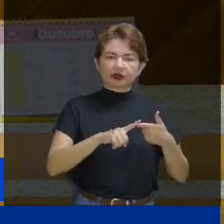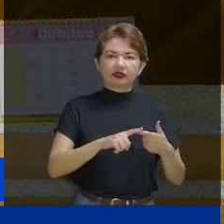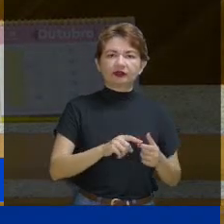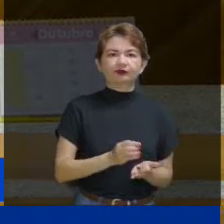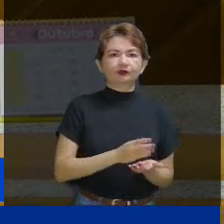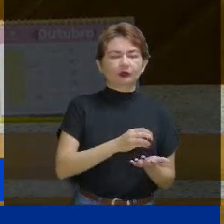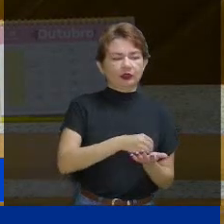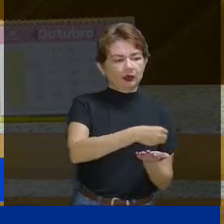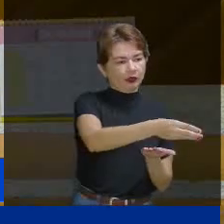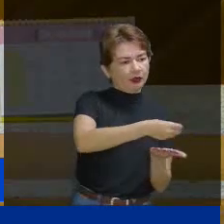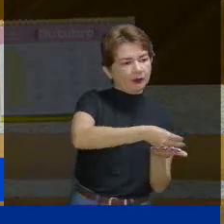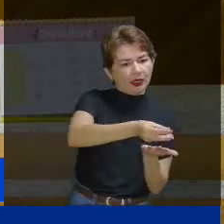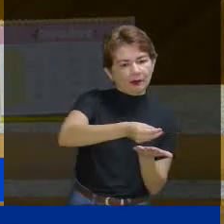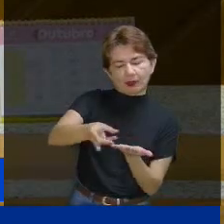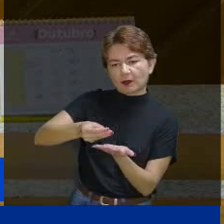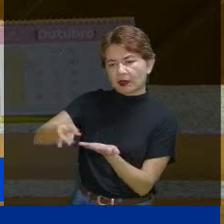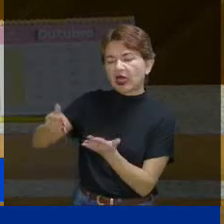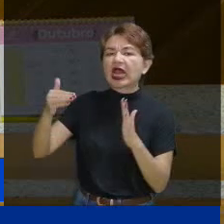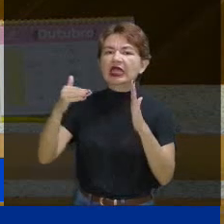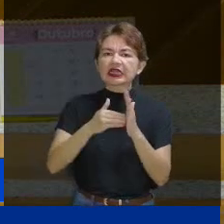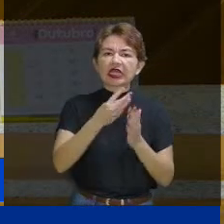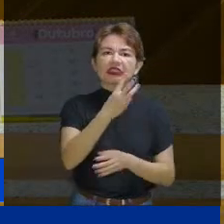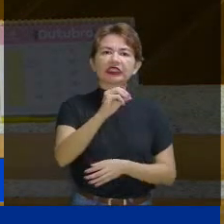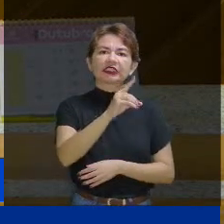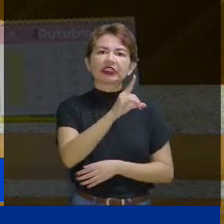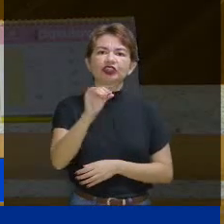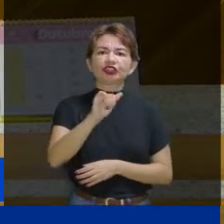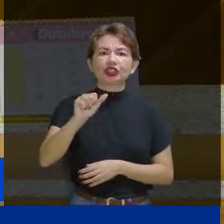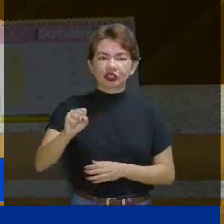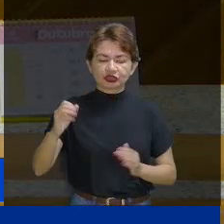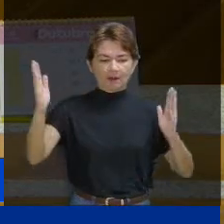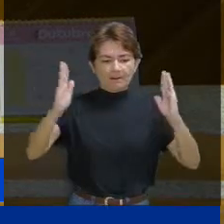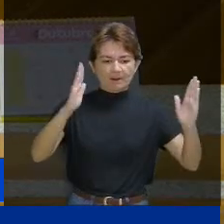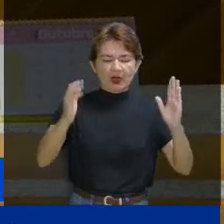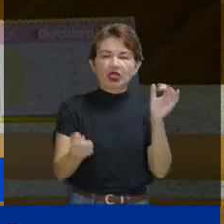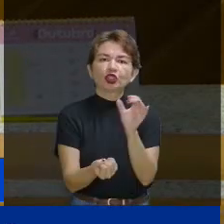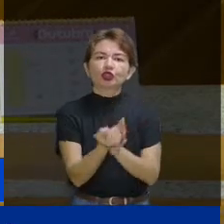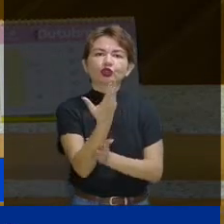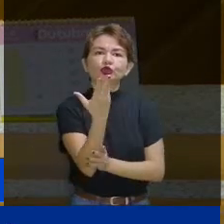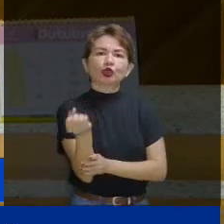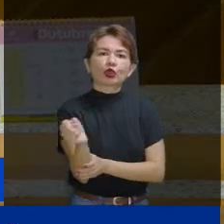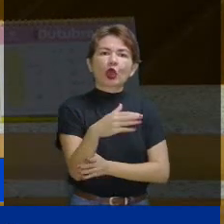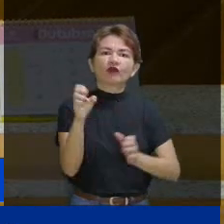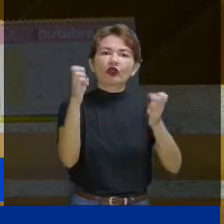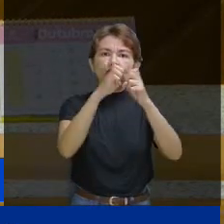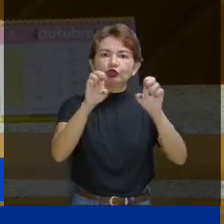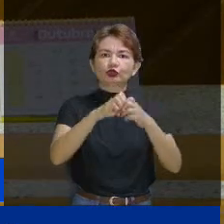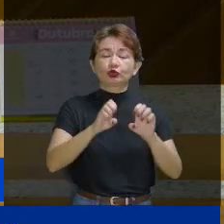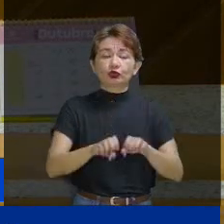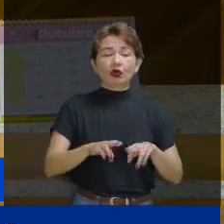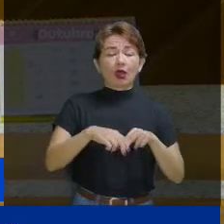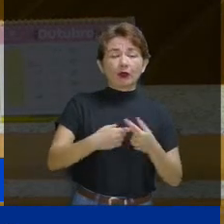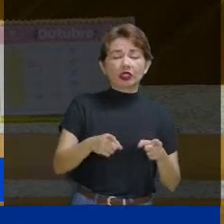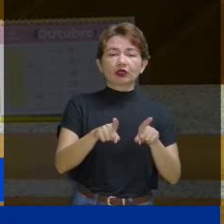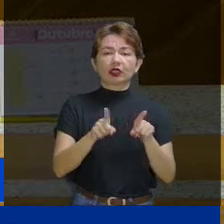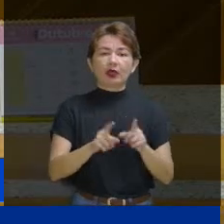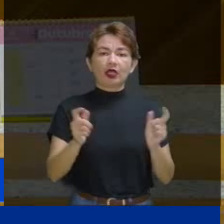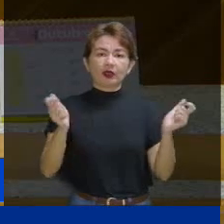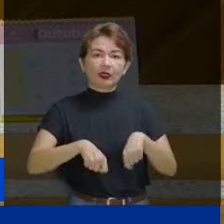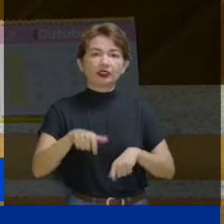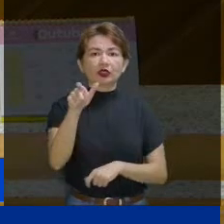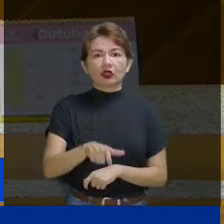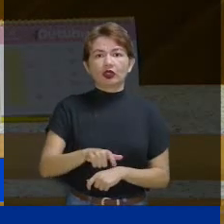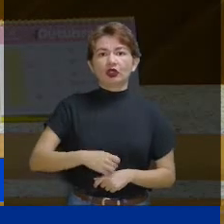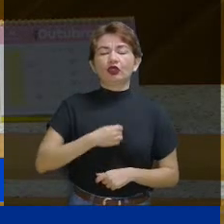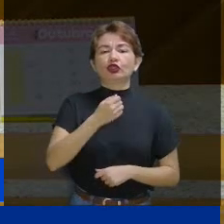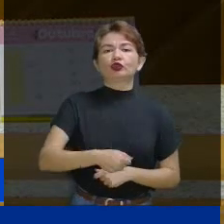redistribuição dos processos em até 30 dias após a instalação da nova estrutura. Com base no dispositivo citado, a competência do juiz